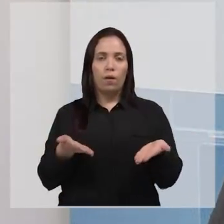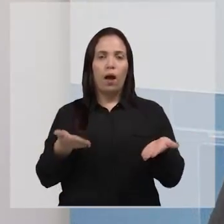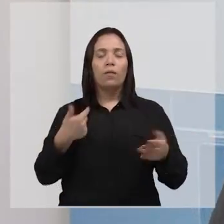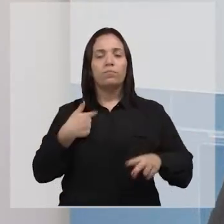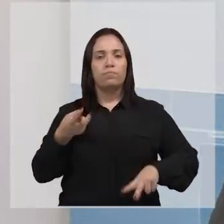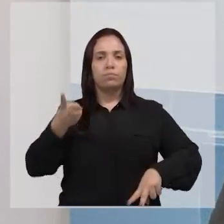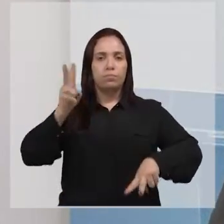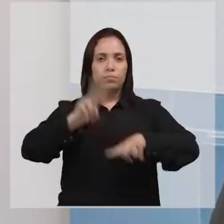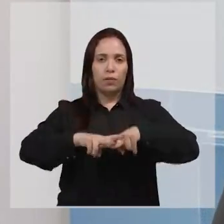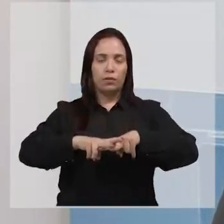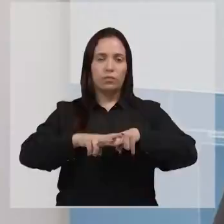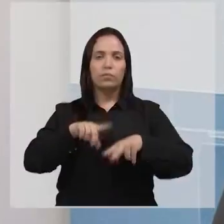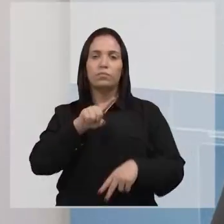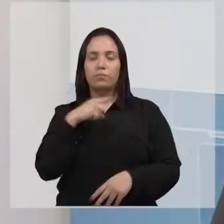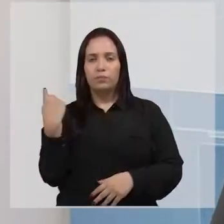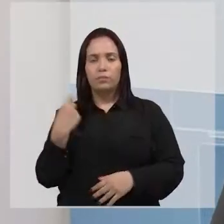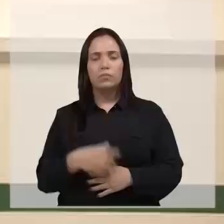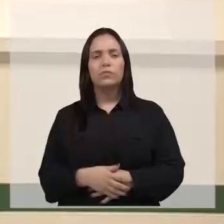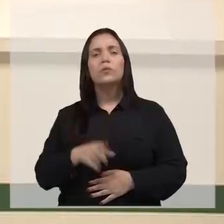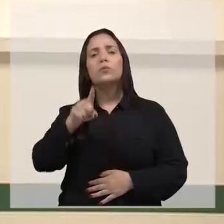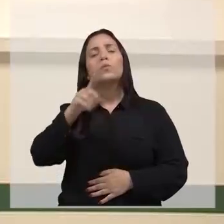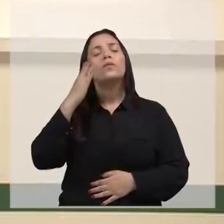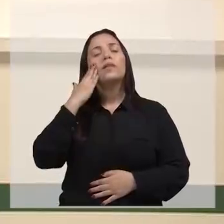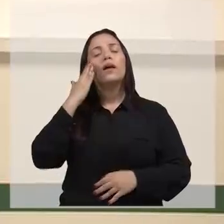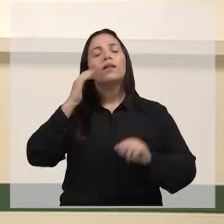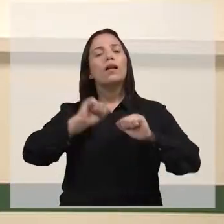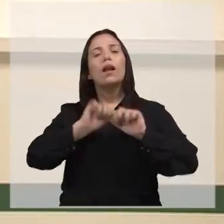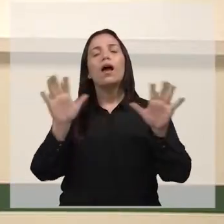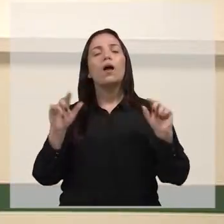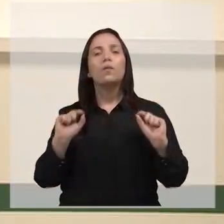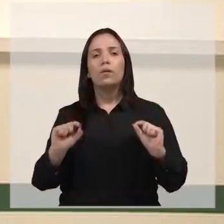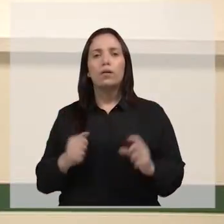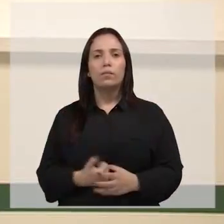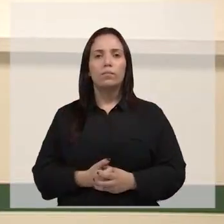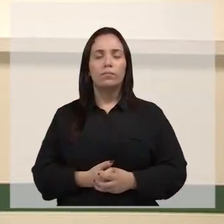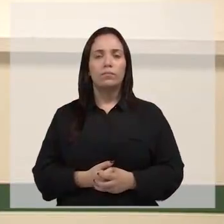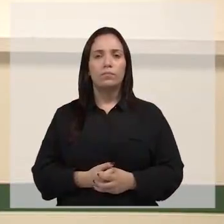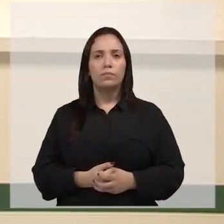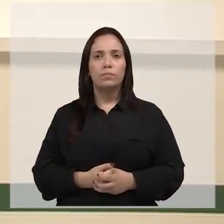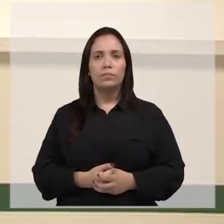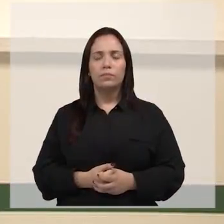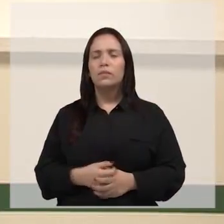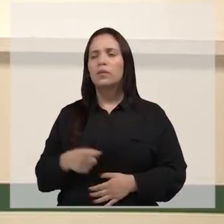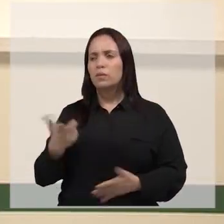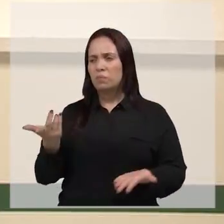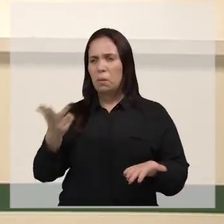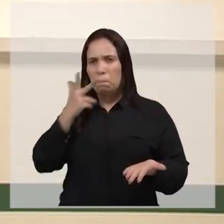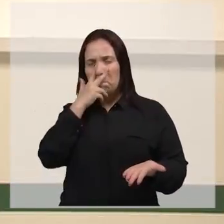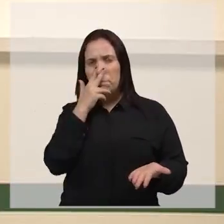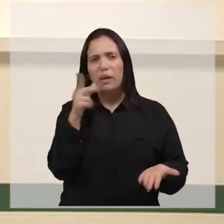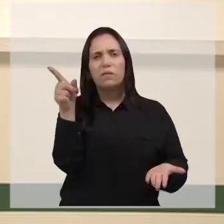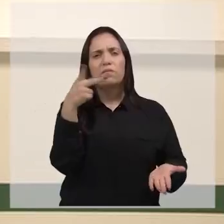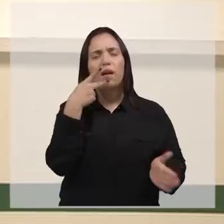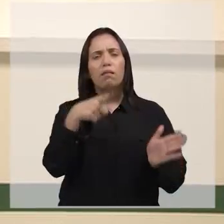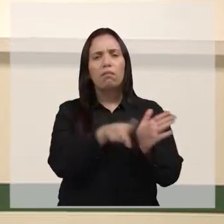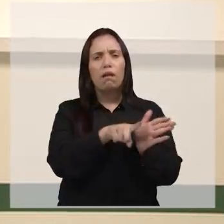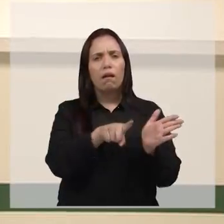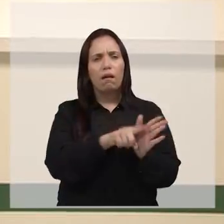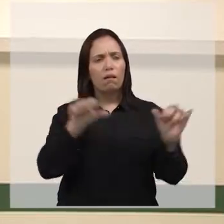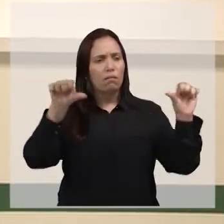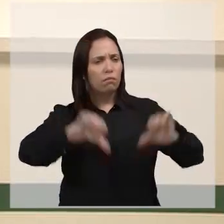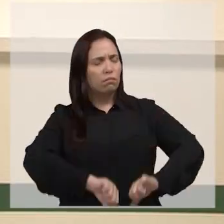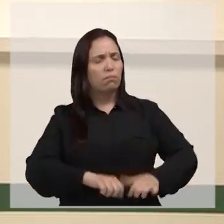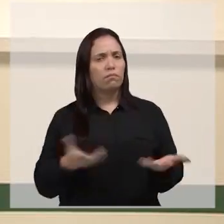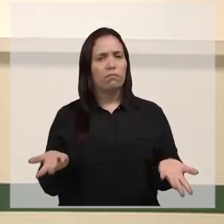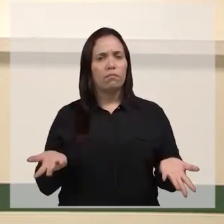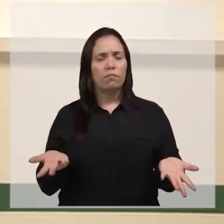pena morrer. O que é que você entende, Luiz? Essa frase, ela não é muito catastrófica, não? Não, é preocupante? É um